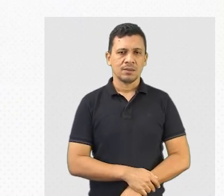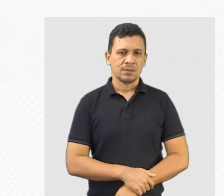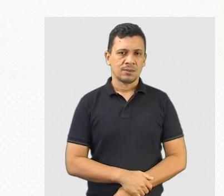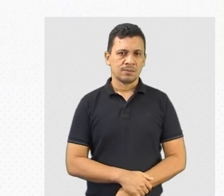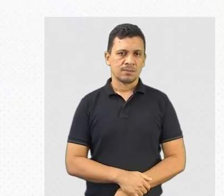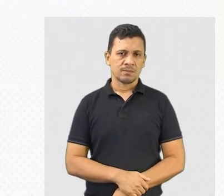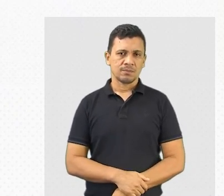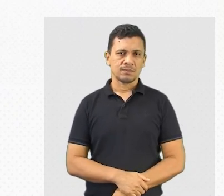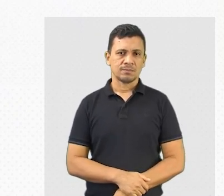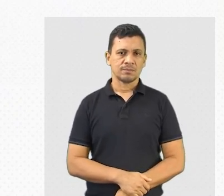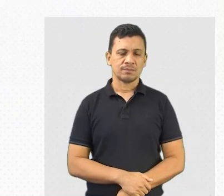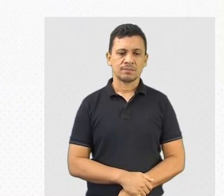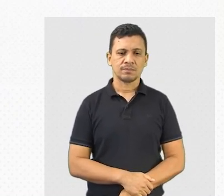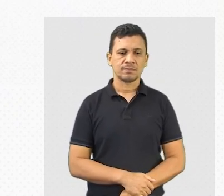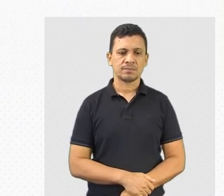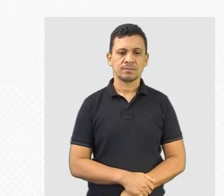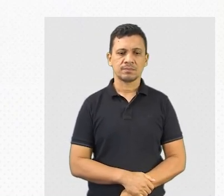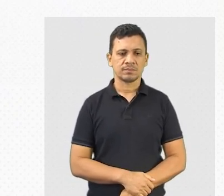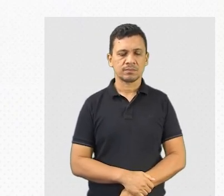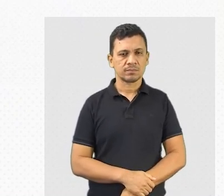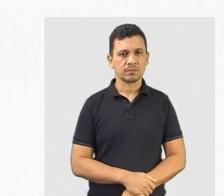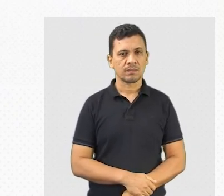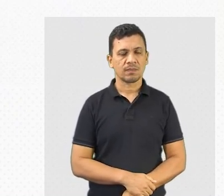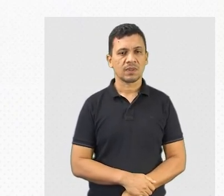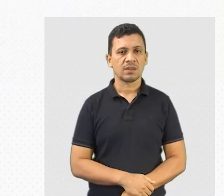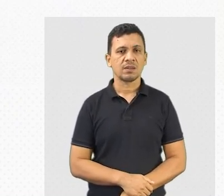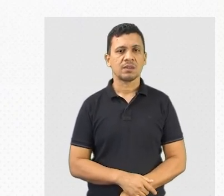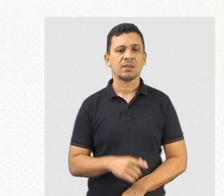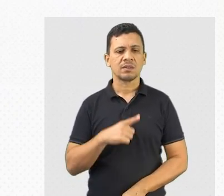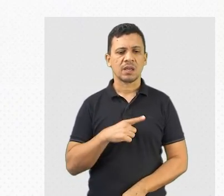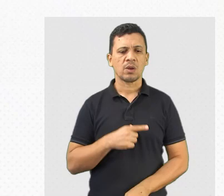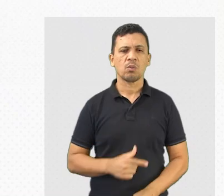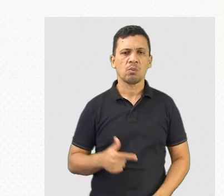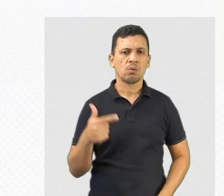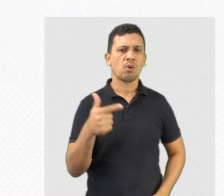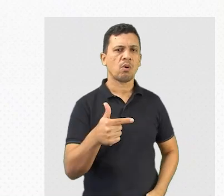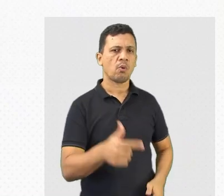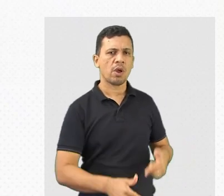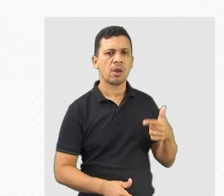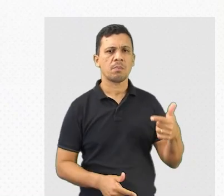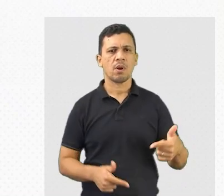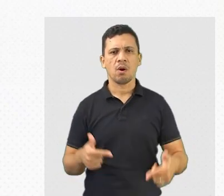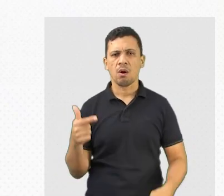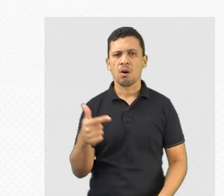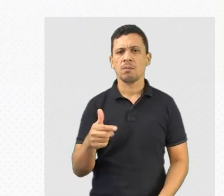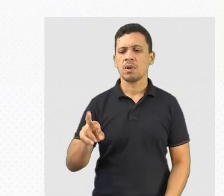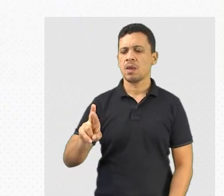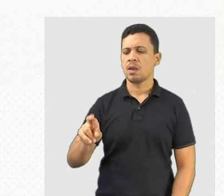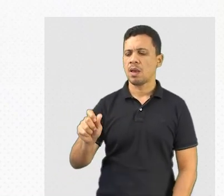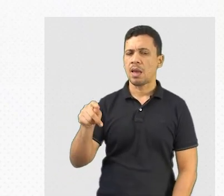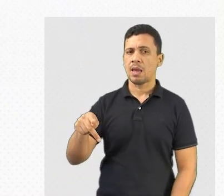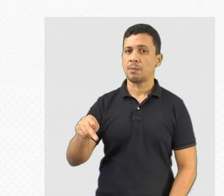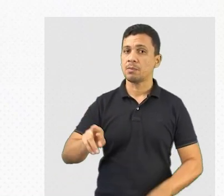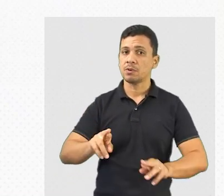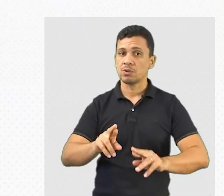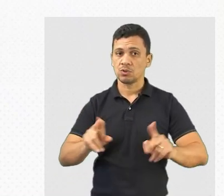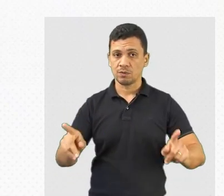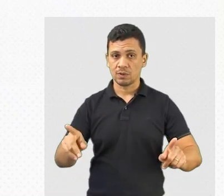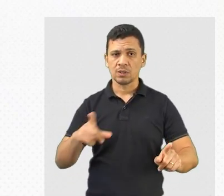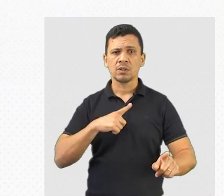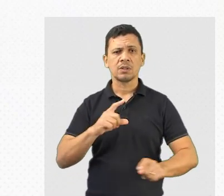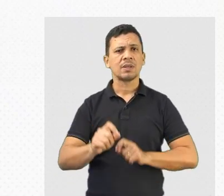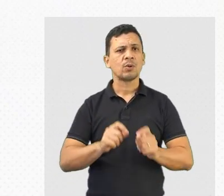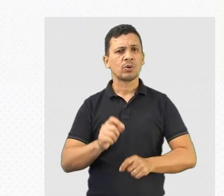themes from urban culture. Tanto o hip hop quanto o rap, que tem estilos diferentes, eles